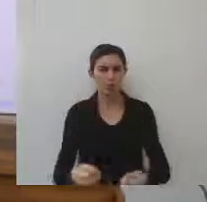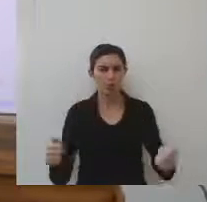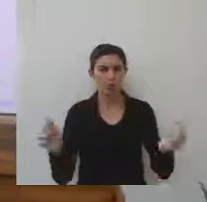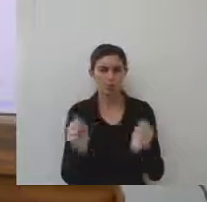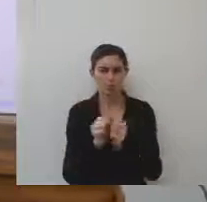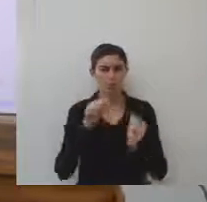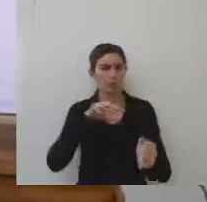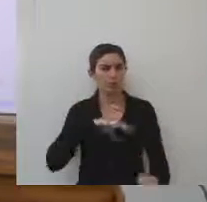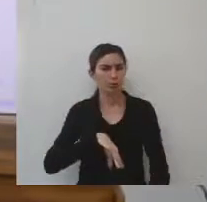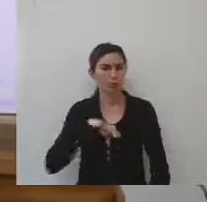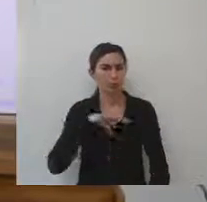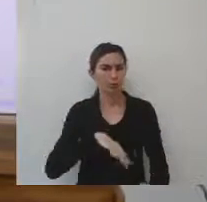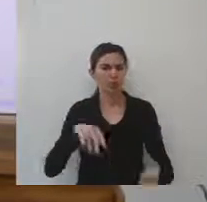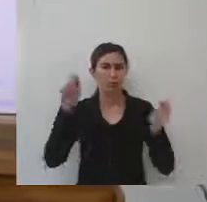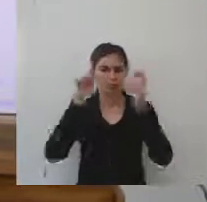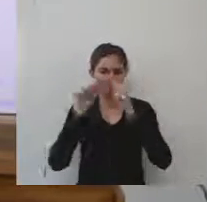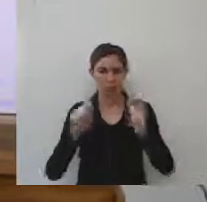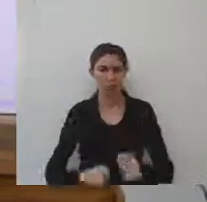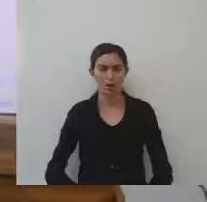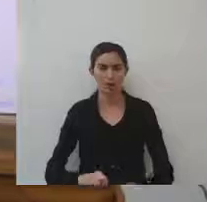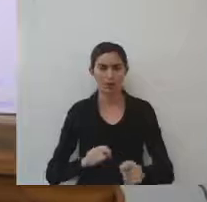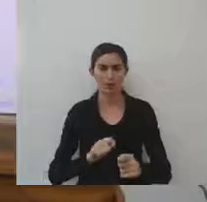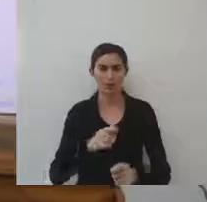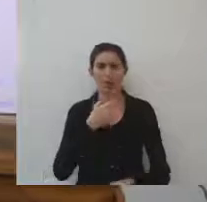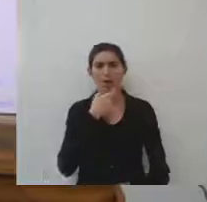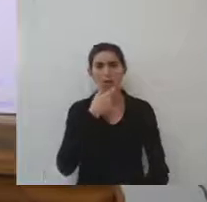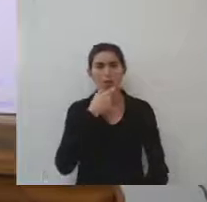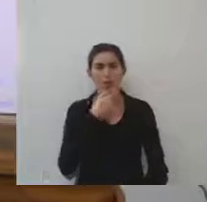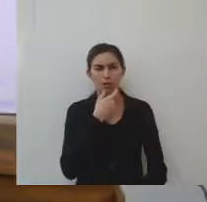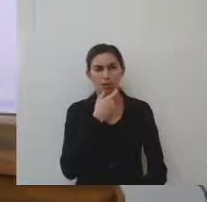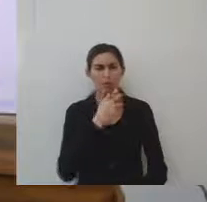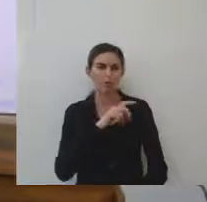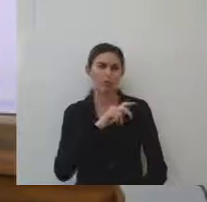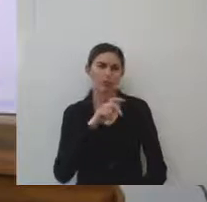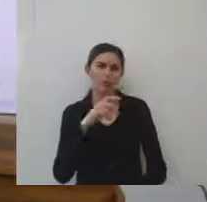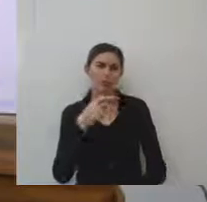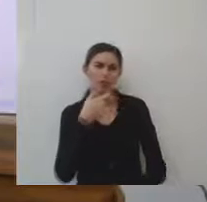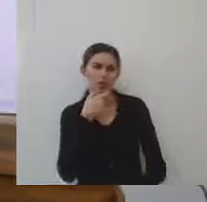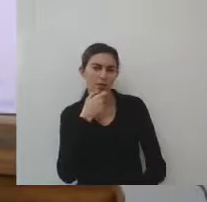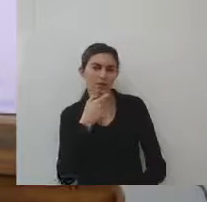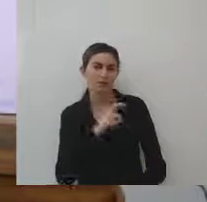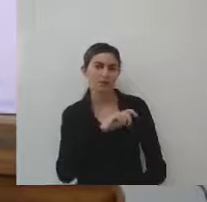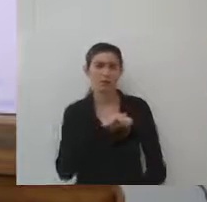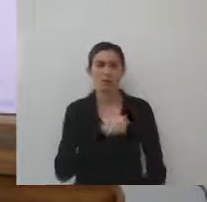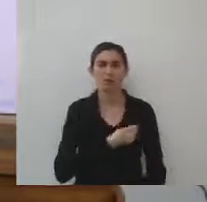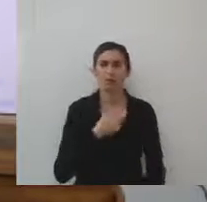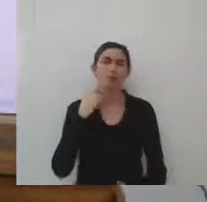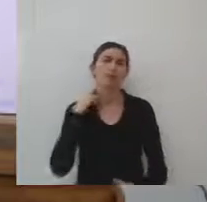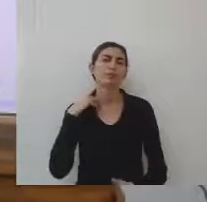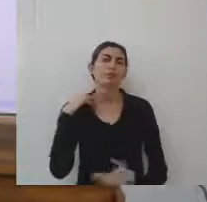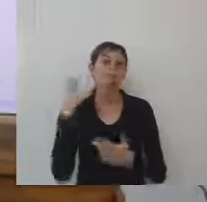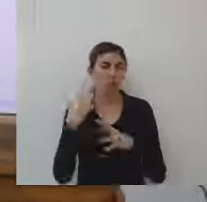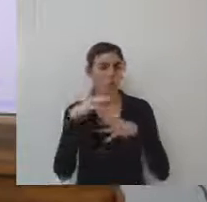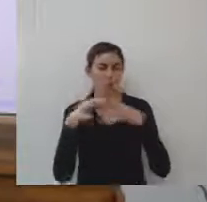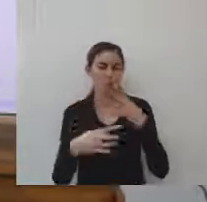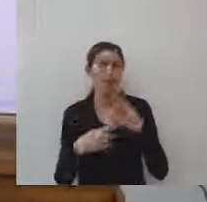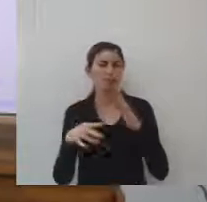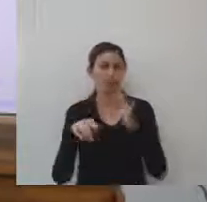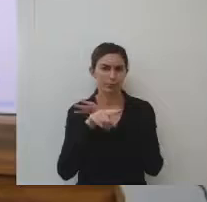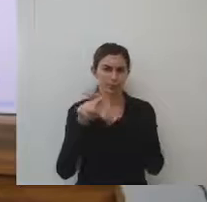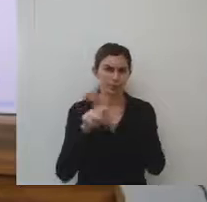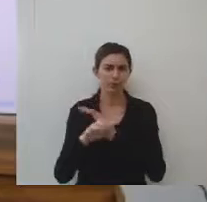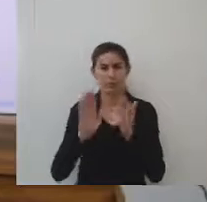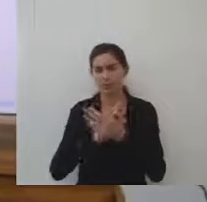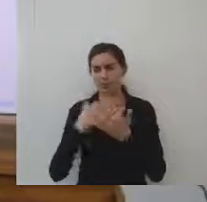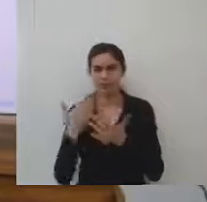portuguesa, artes e língua estrangeira. E, geralmente cai 4 questões. São questões que prezam a interpretação de